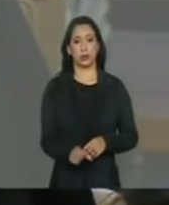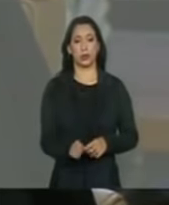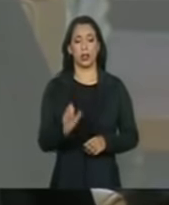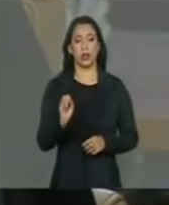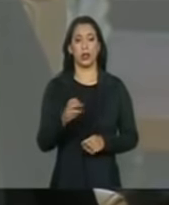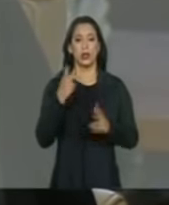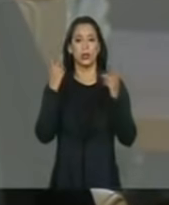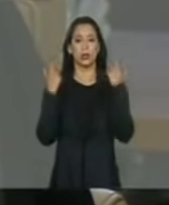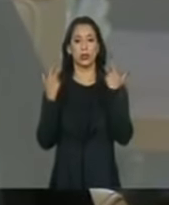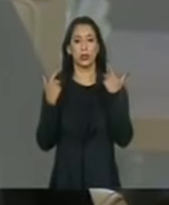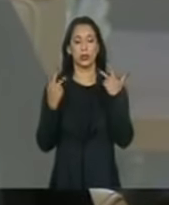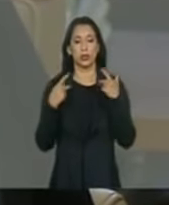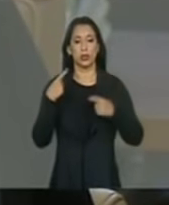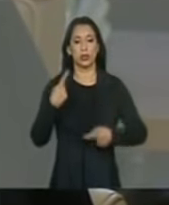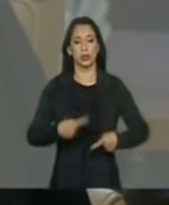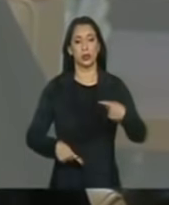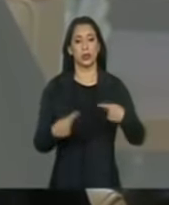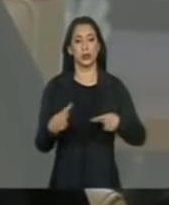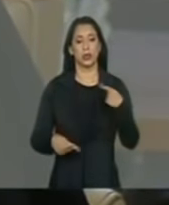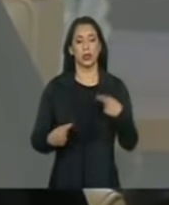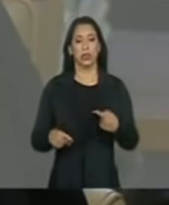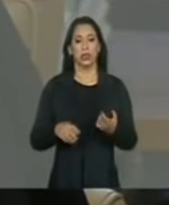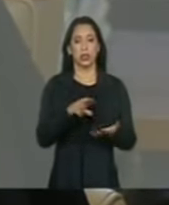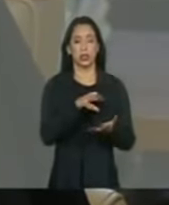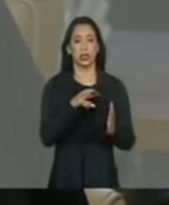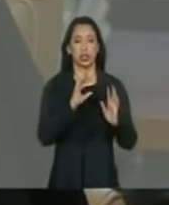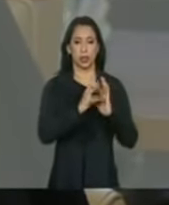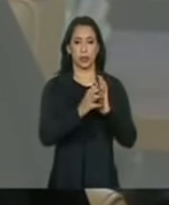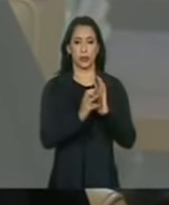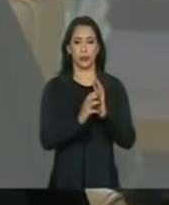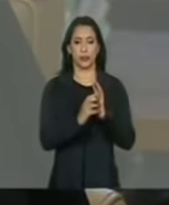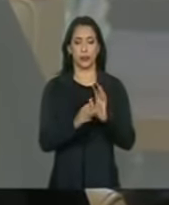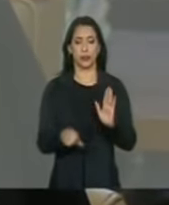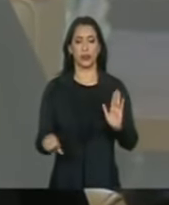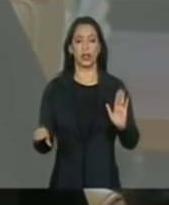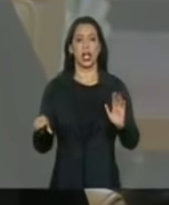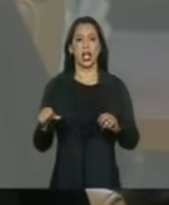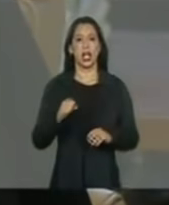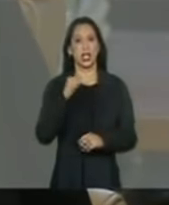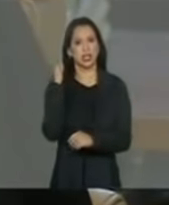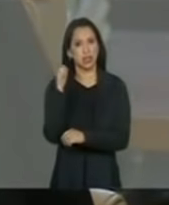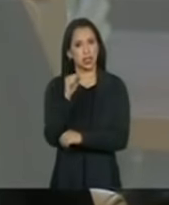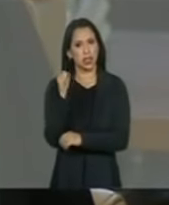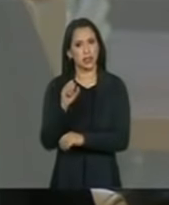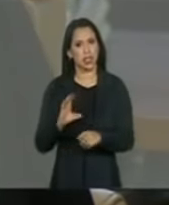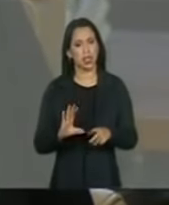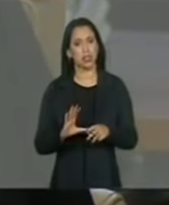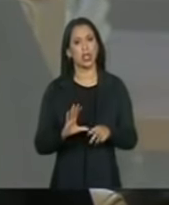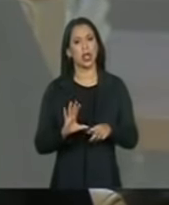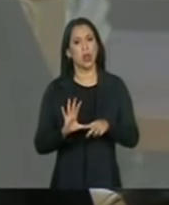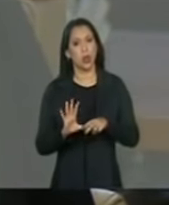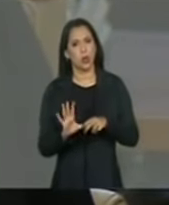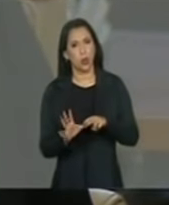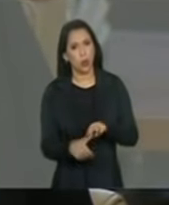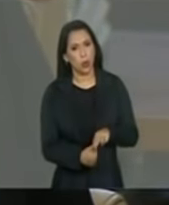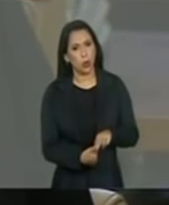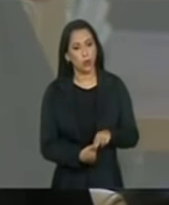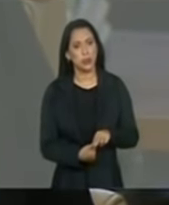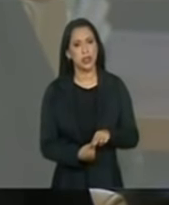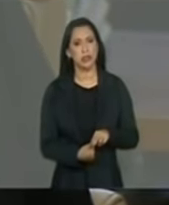político partidária a gravidade da corrupção governamental evidencia-se pelas